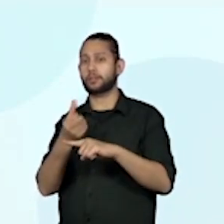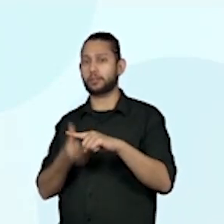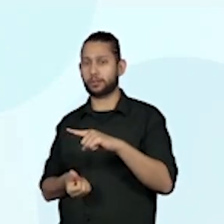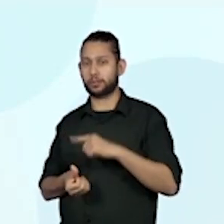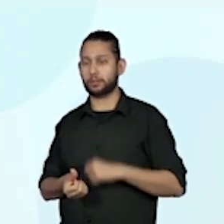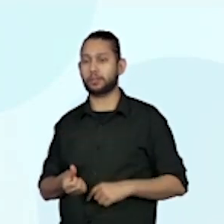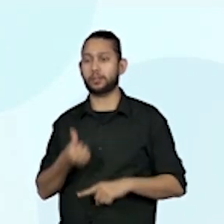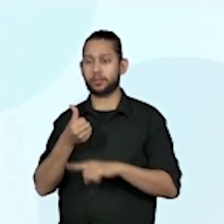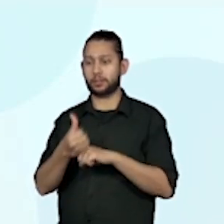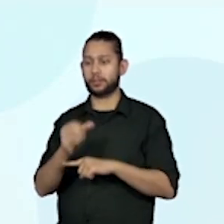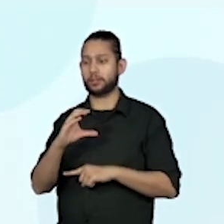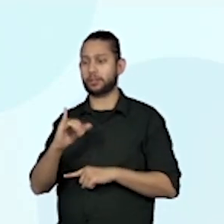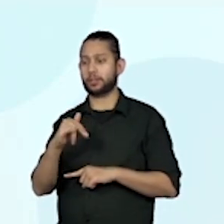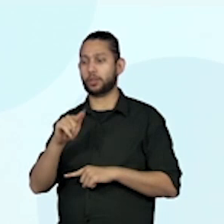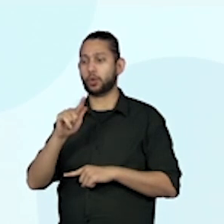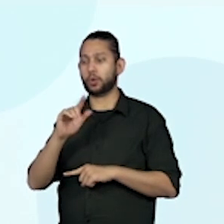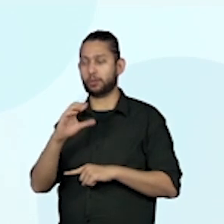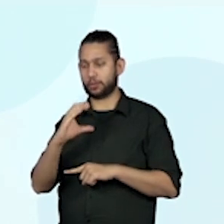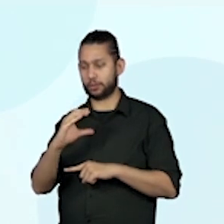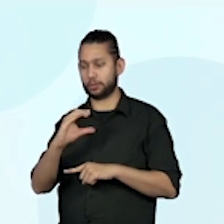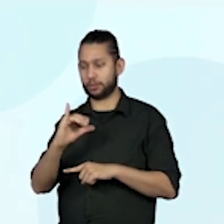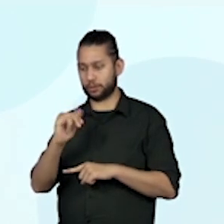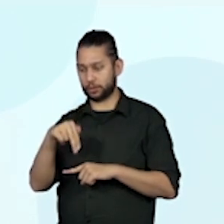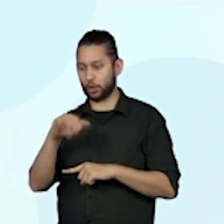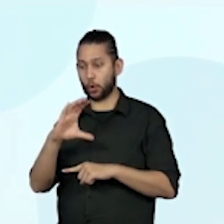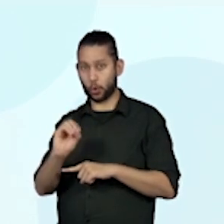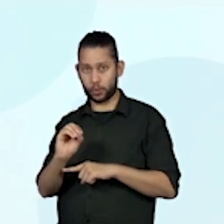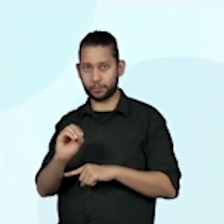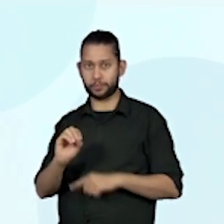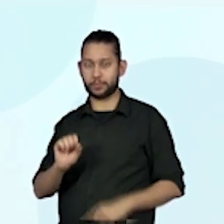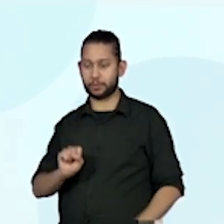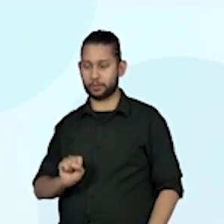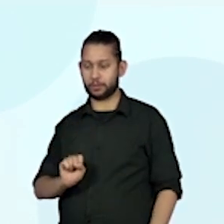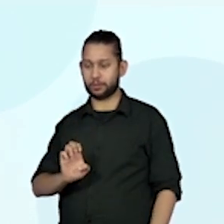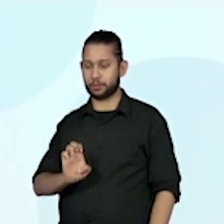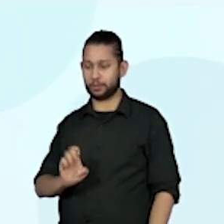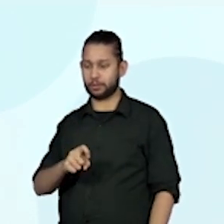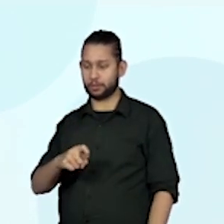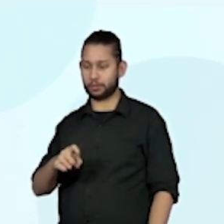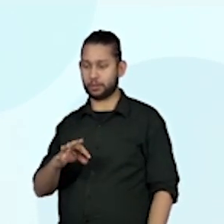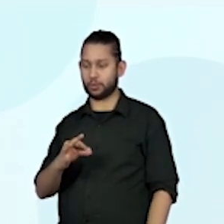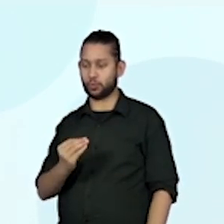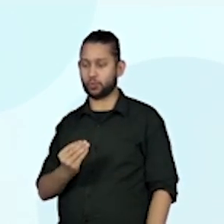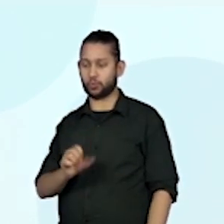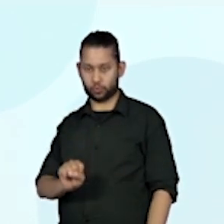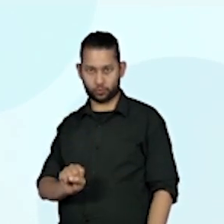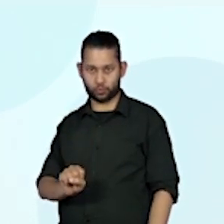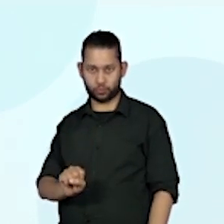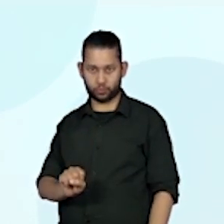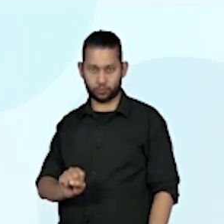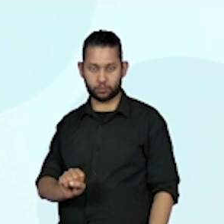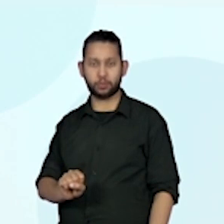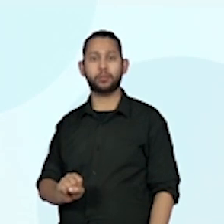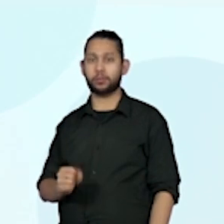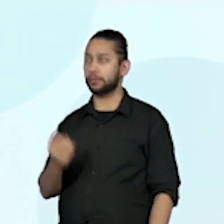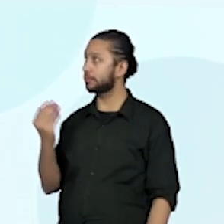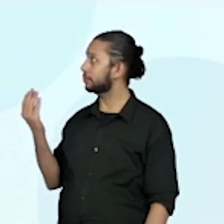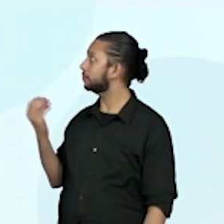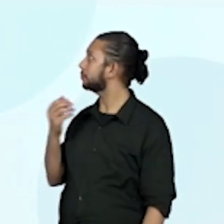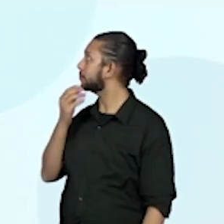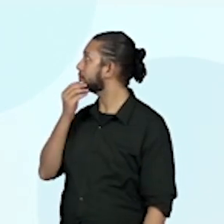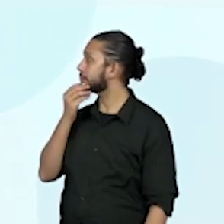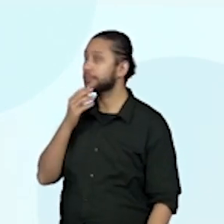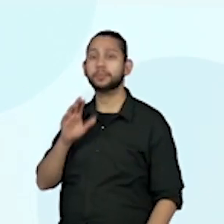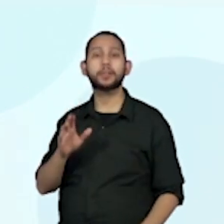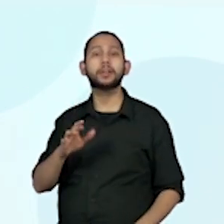5/6. Pessoal, eu quero chamar uma atençãozinha para uma coisa. Deixa eu voltar aqui para falar com vocês. 5/6.